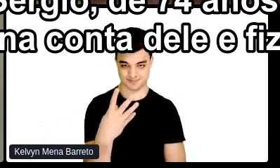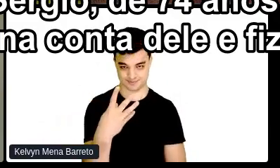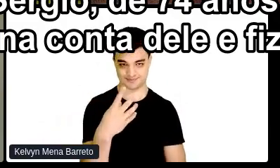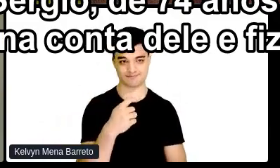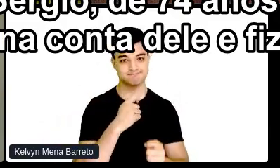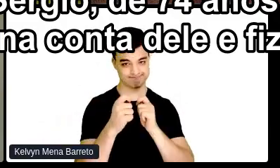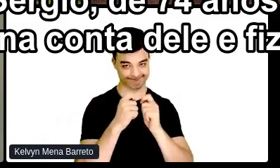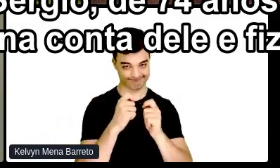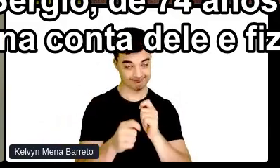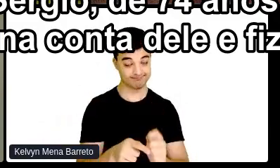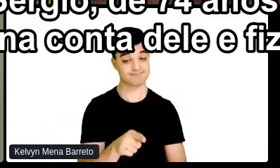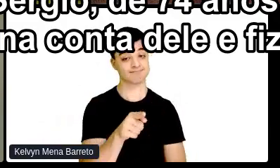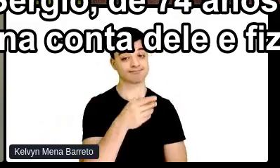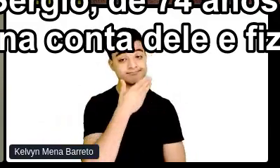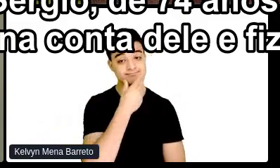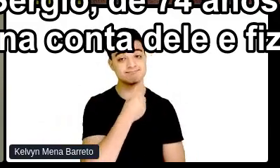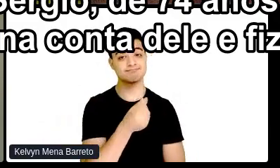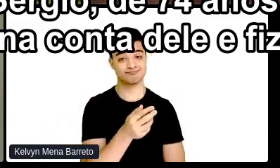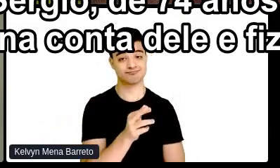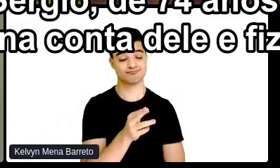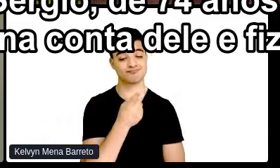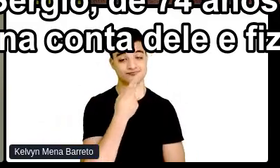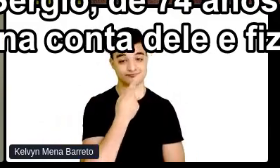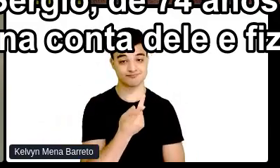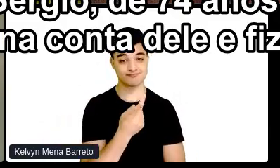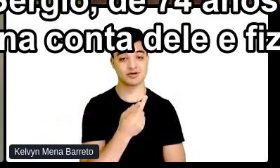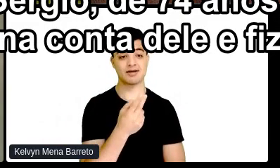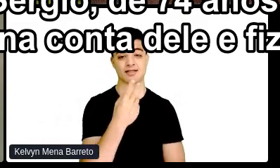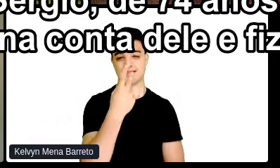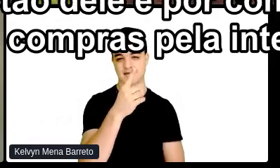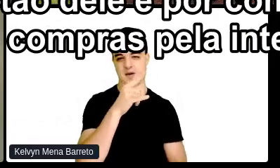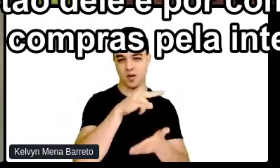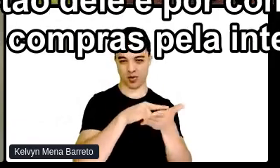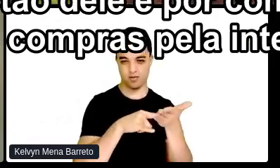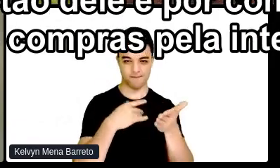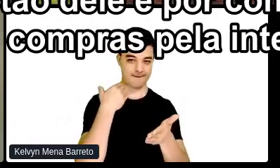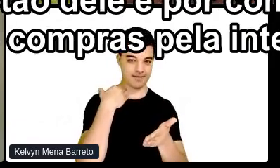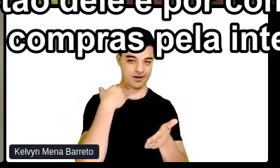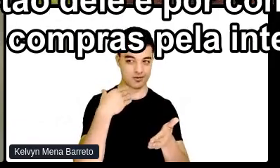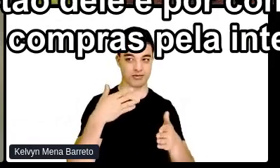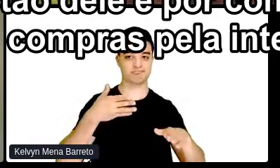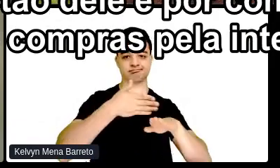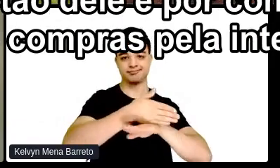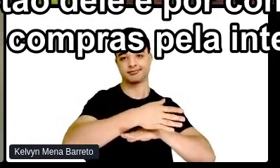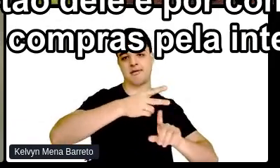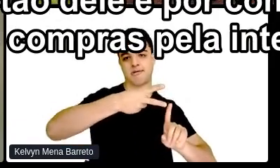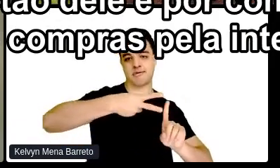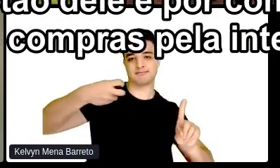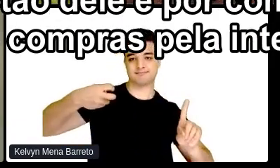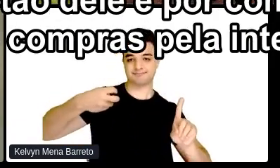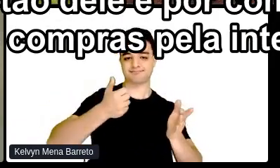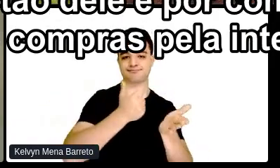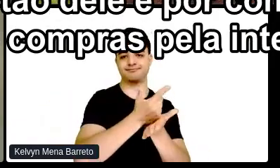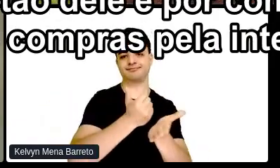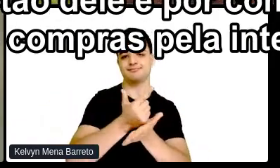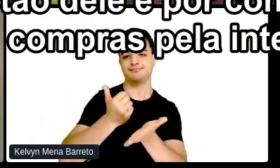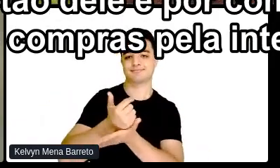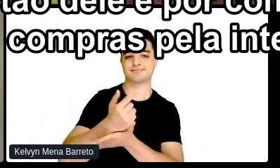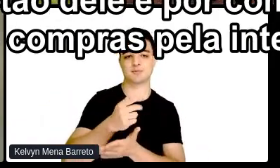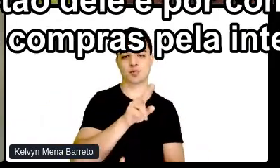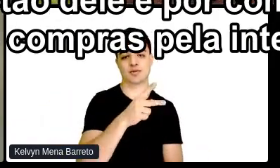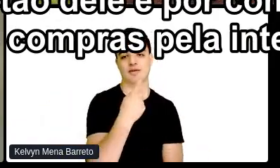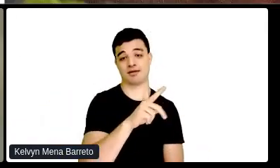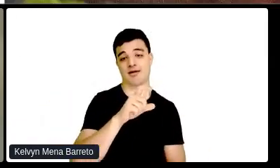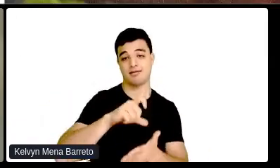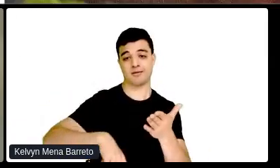espaço. Então, como sugestão, trouxe a questão de criar vagas afirmativas para pessoas acima de 60 anos, que é algo que já